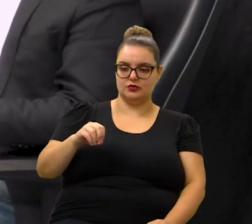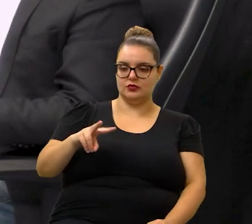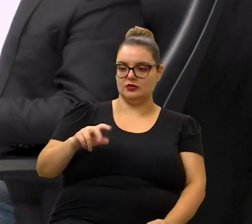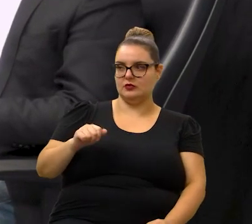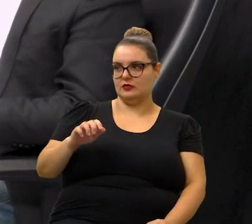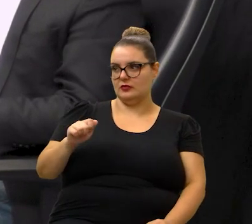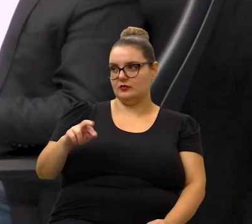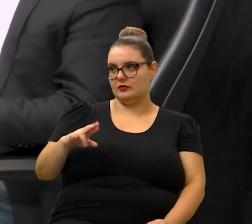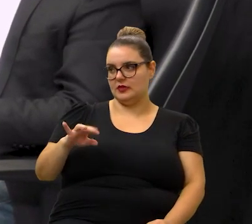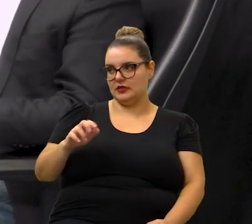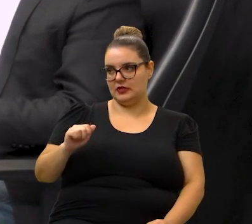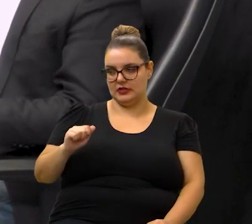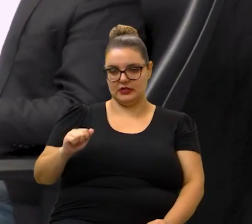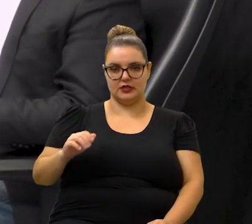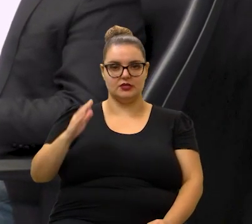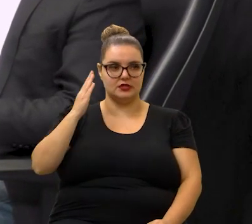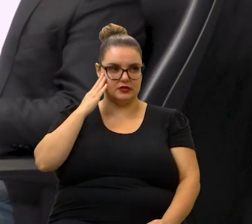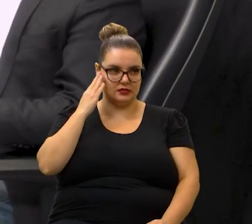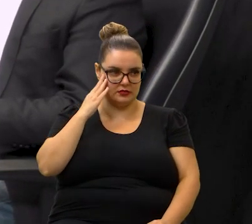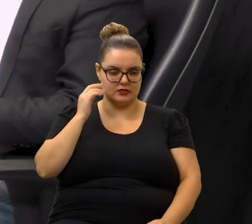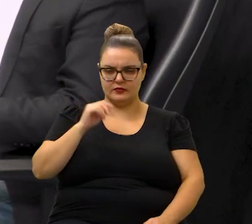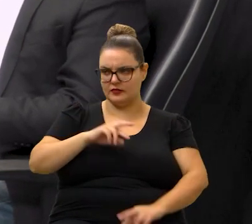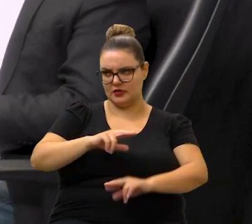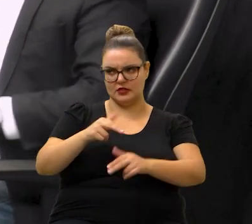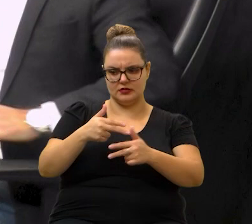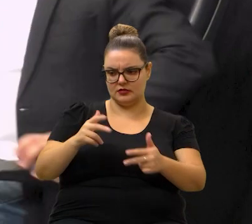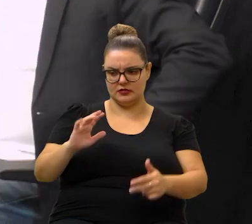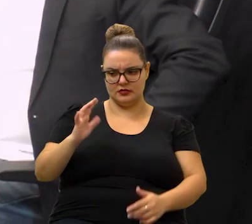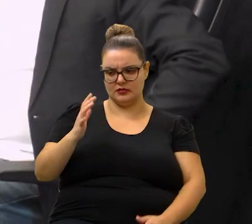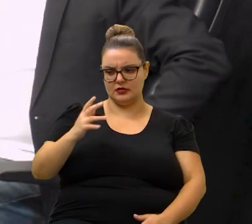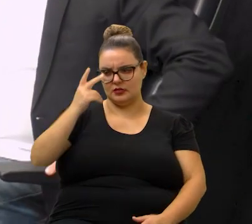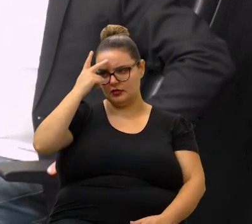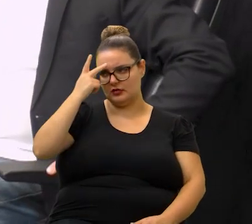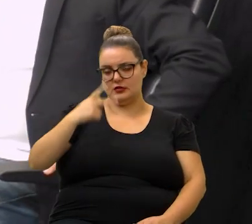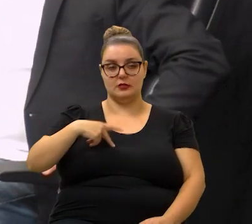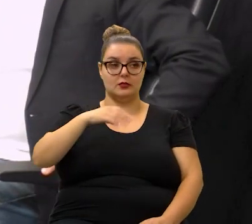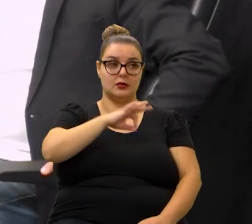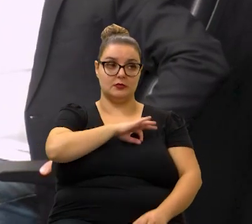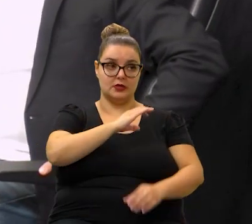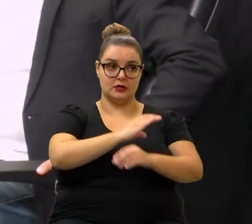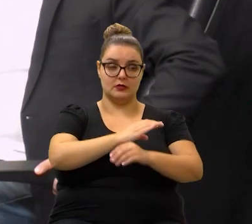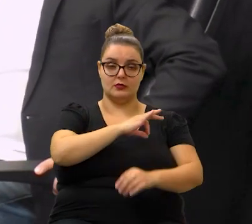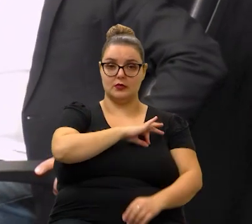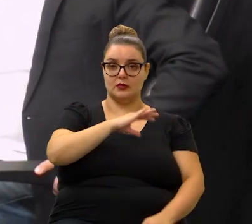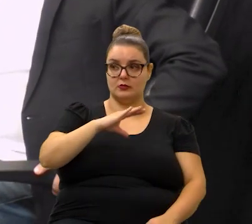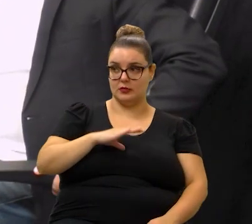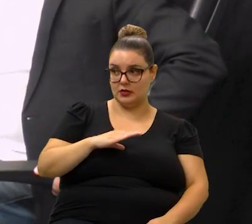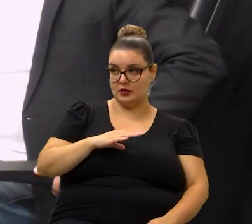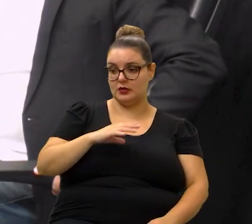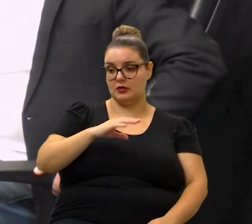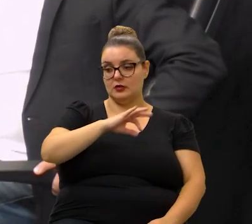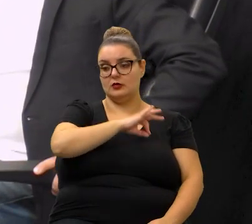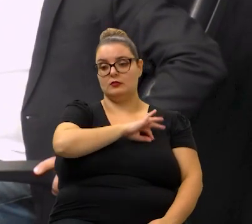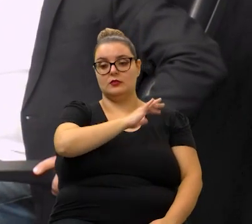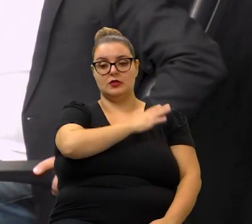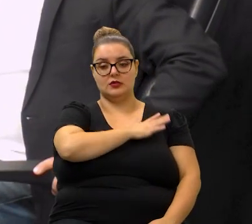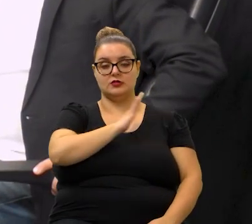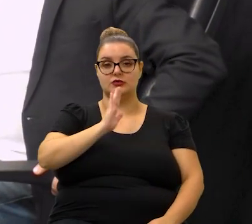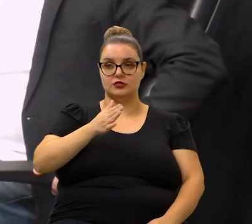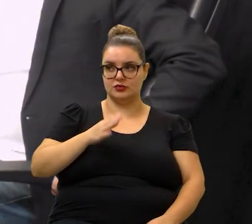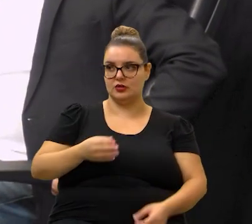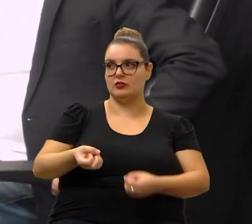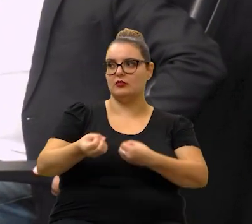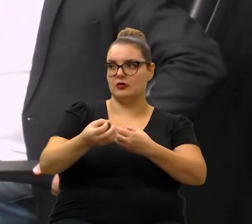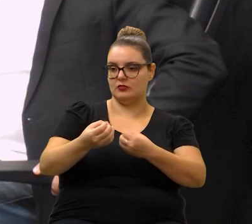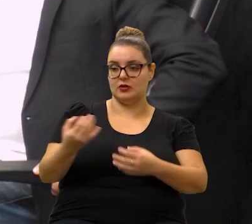sabendo que várias situações que já aconteceram a própria Polícia Civil a própria guarda municipal a polícia militar já